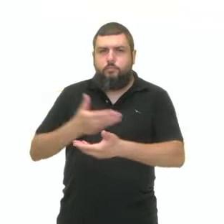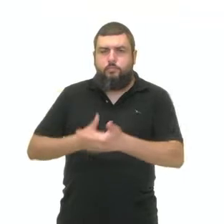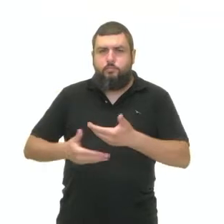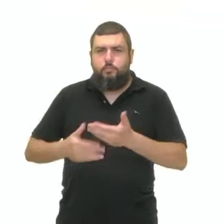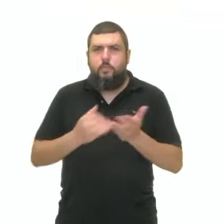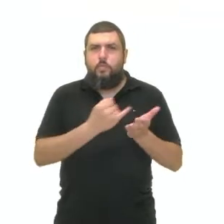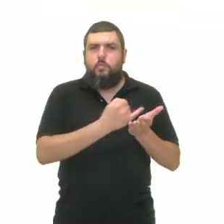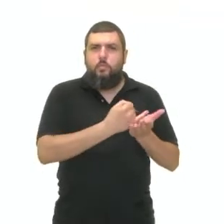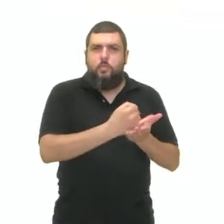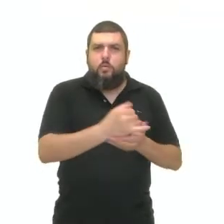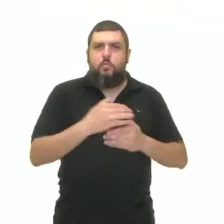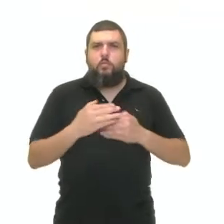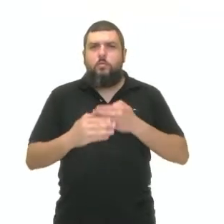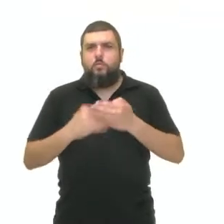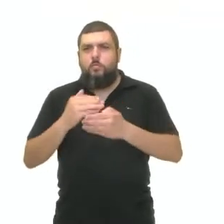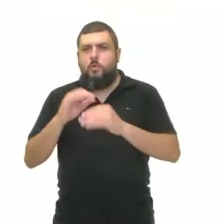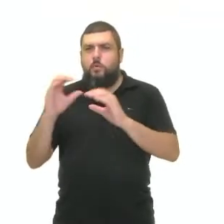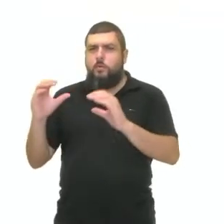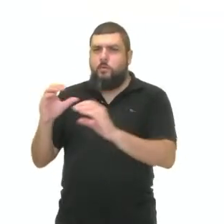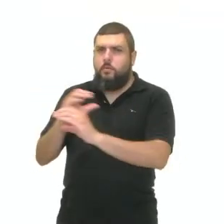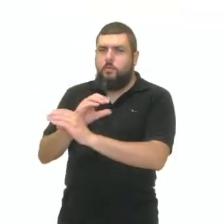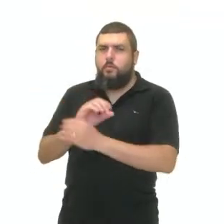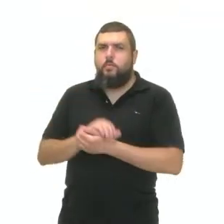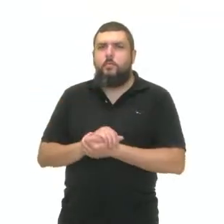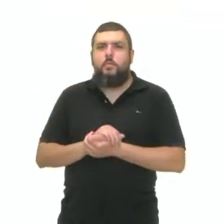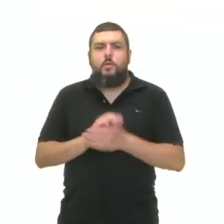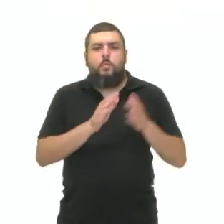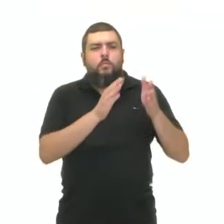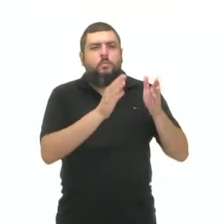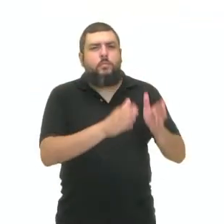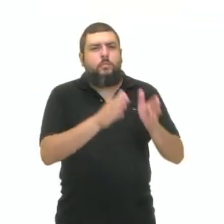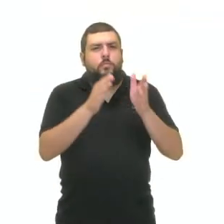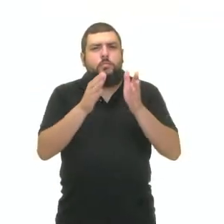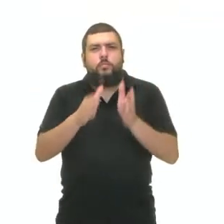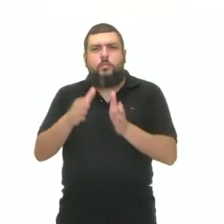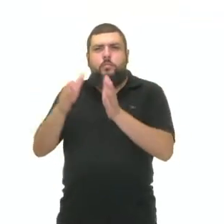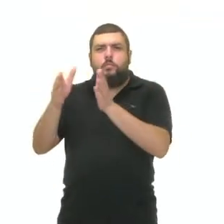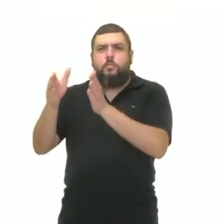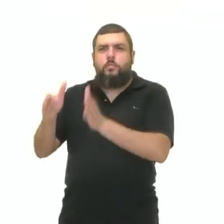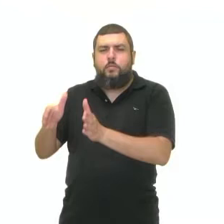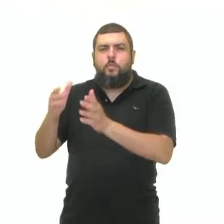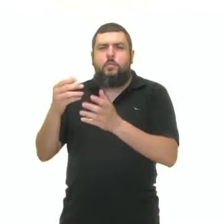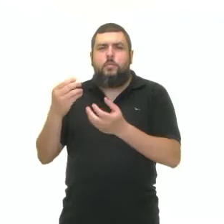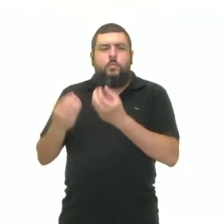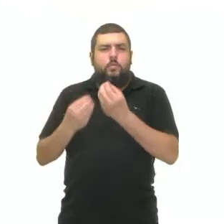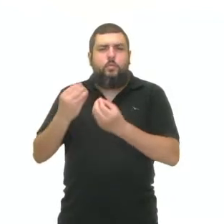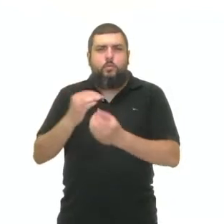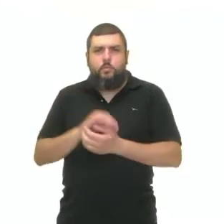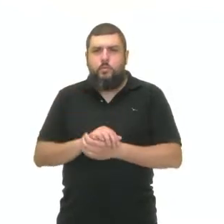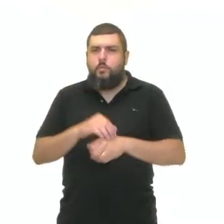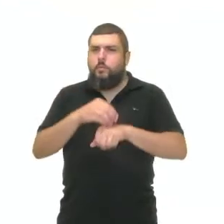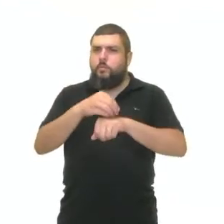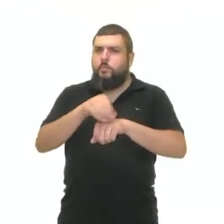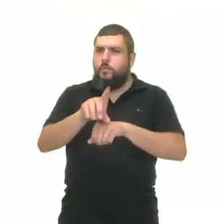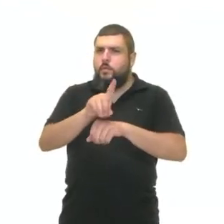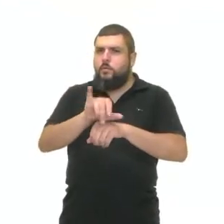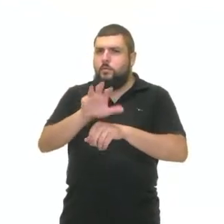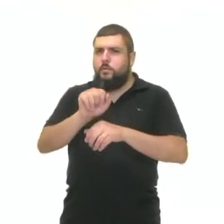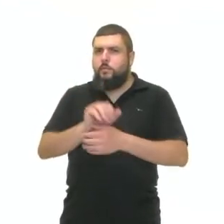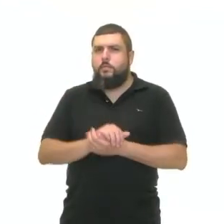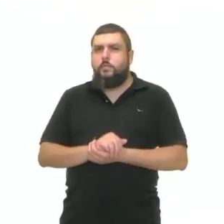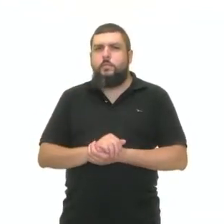conclusão. O que eu tenho que fazer em cada parte, prof? Quais são as dicas? Então, meu caro estudante, resumidamente